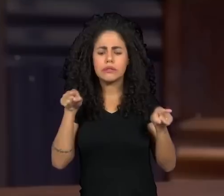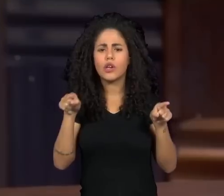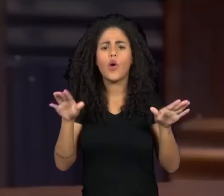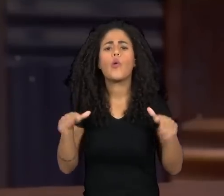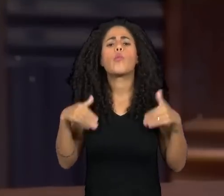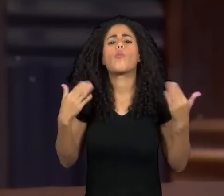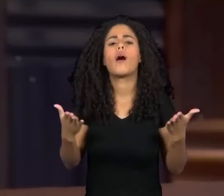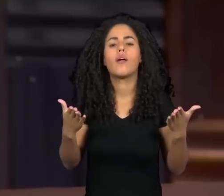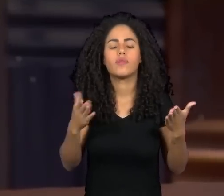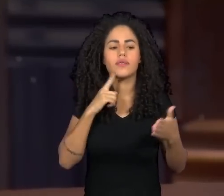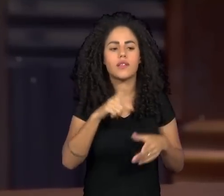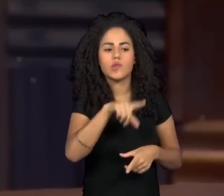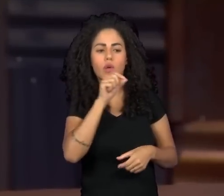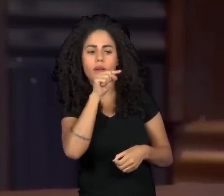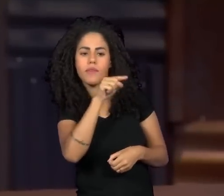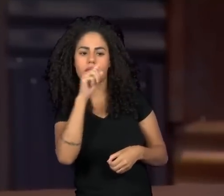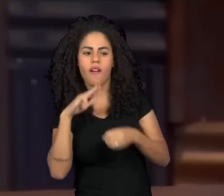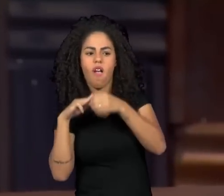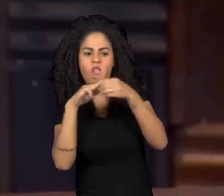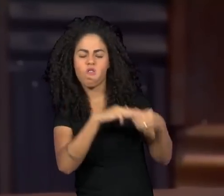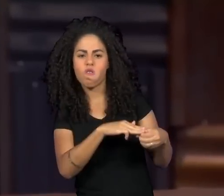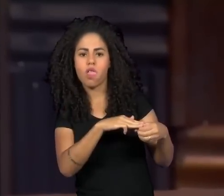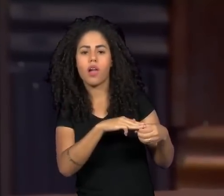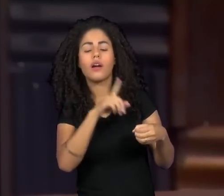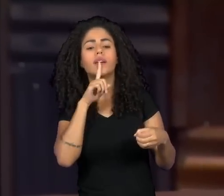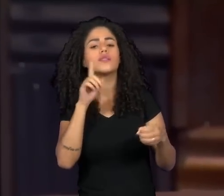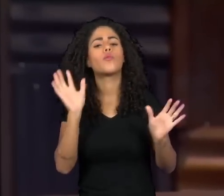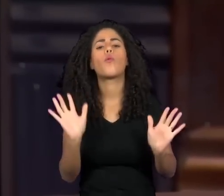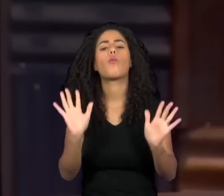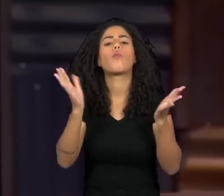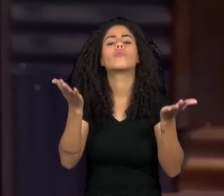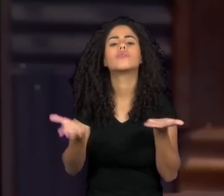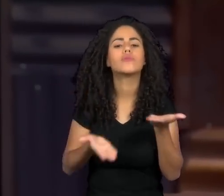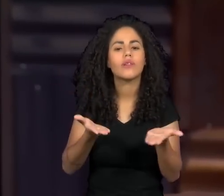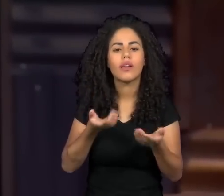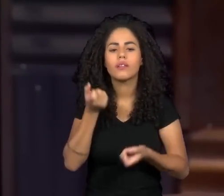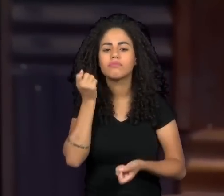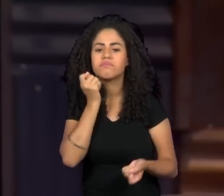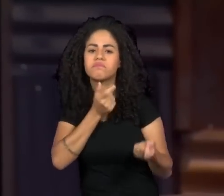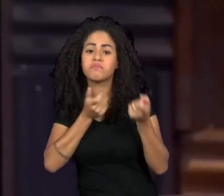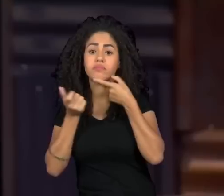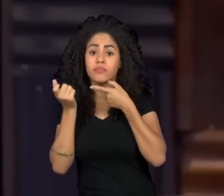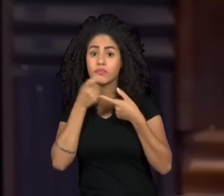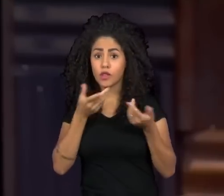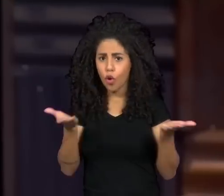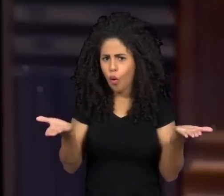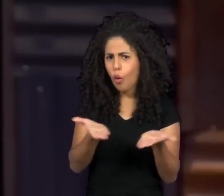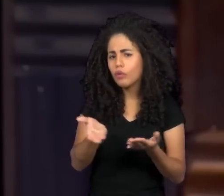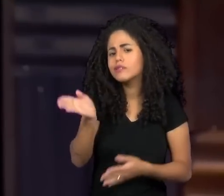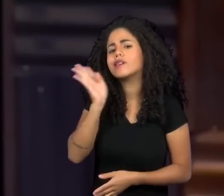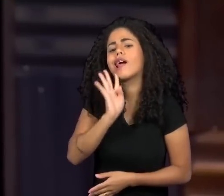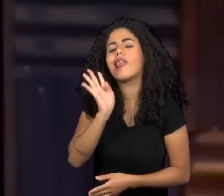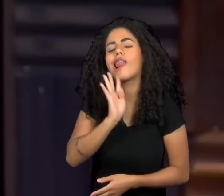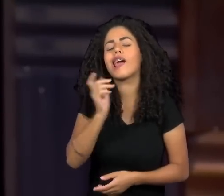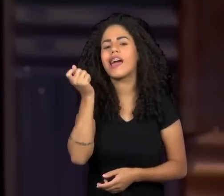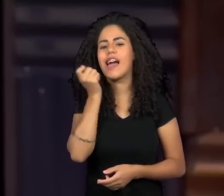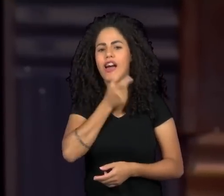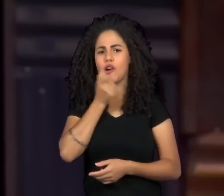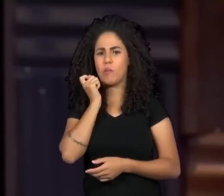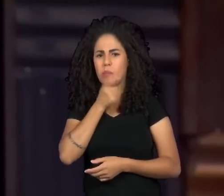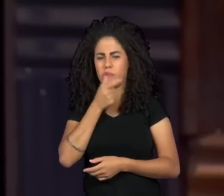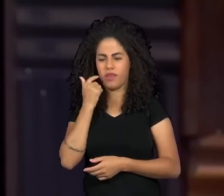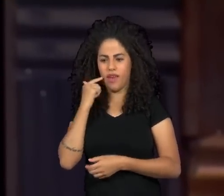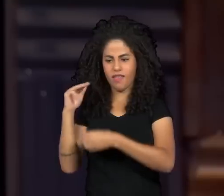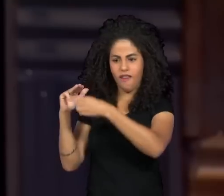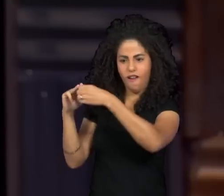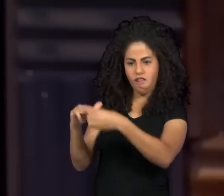do opressor. Essa questão está presente entre os humoristas hoje em dia. É legal fazer piada com minorias,